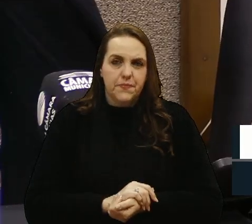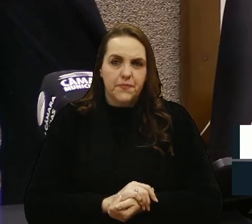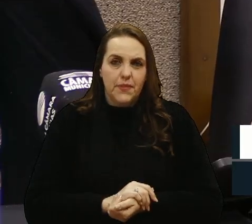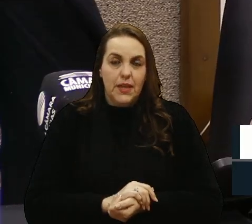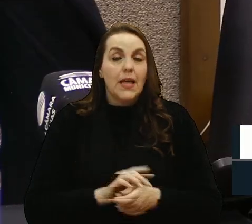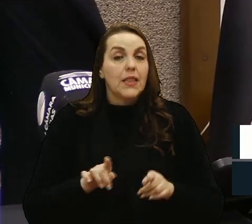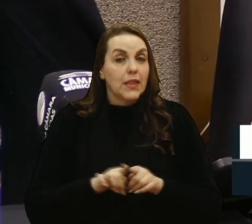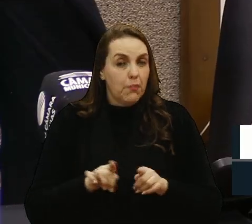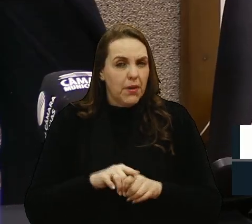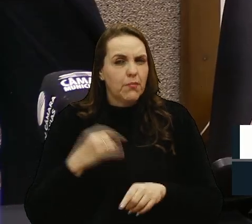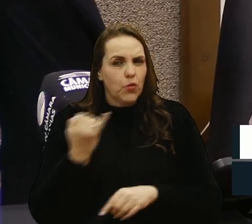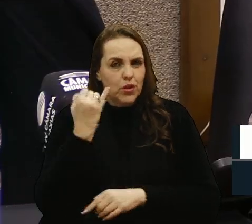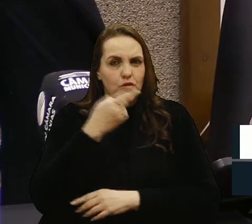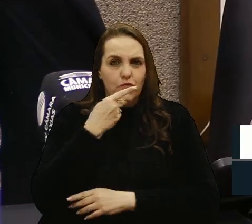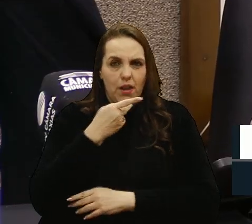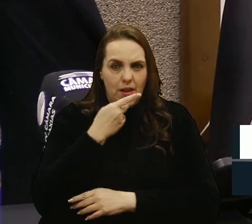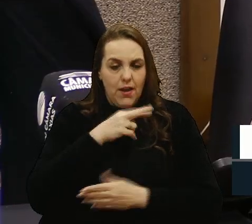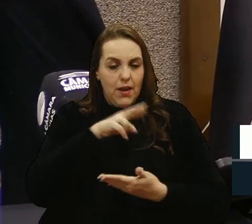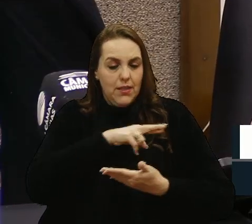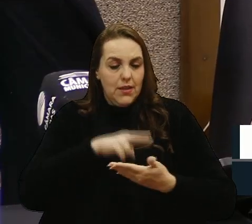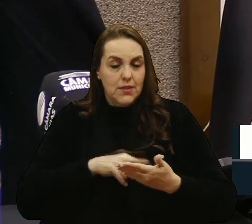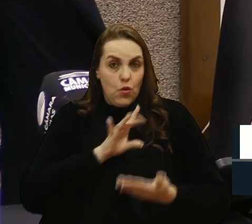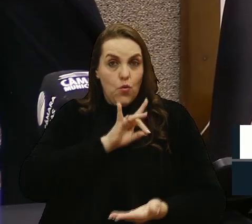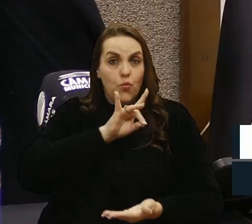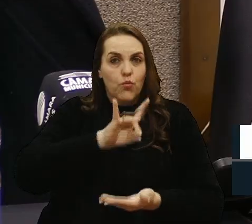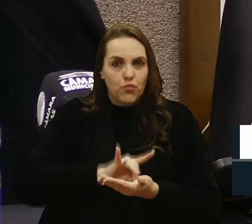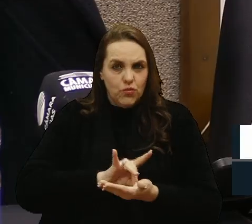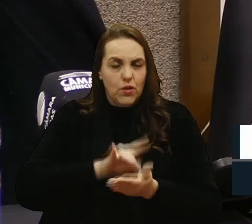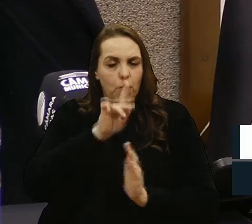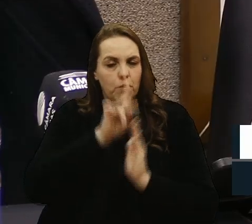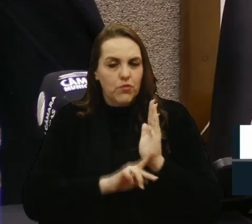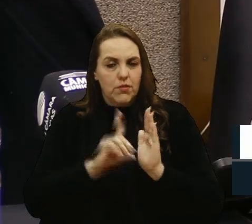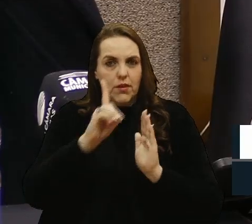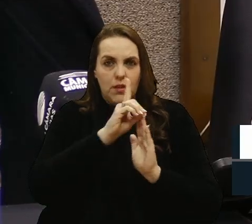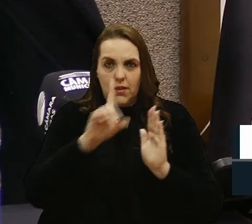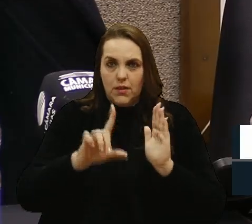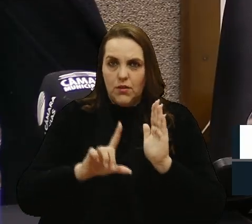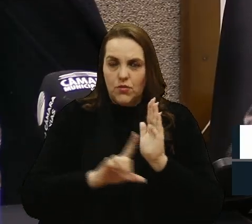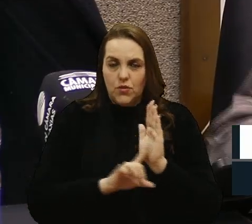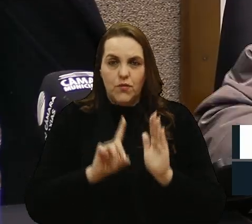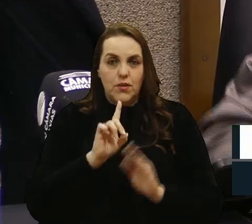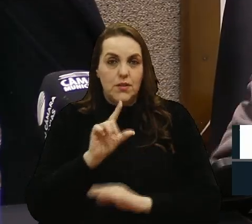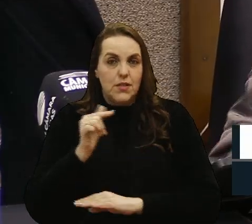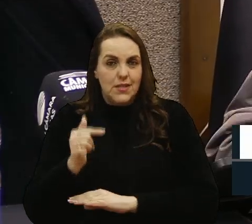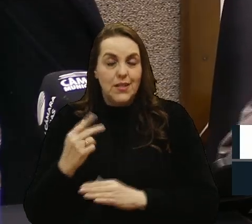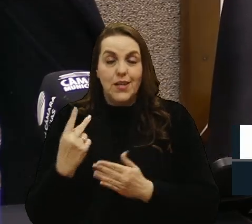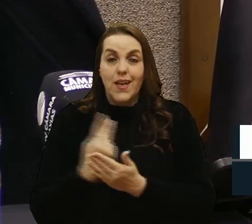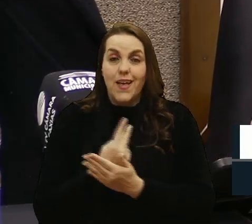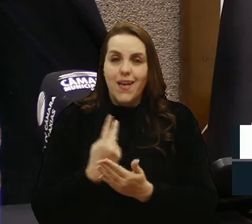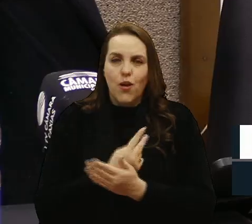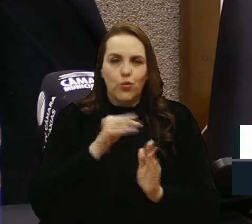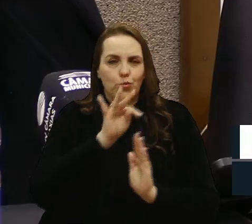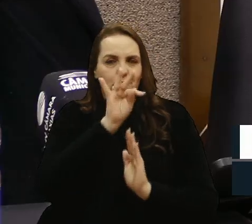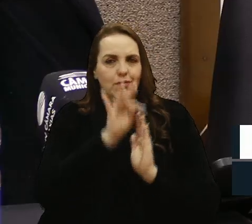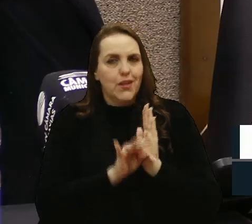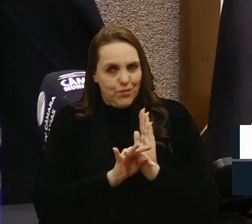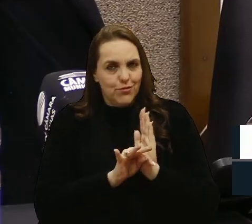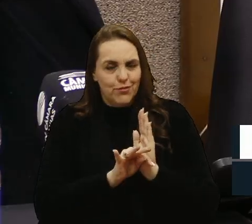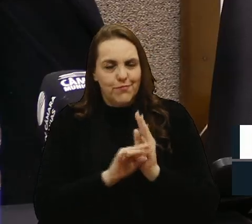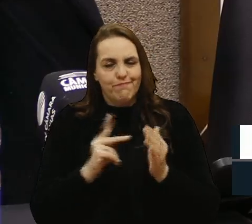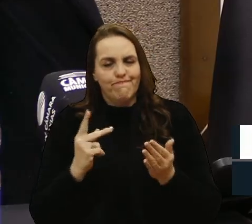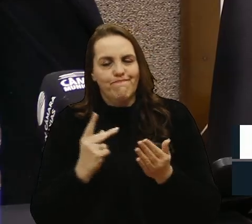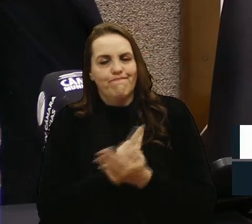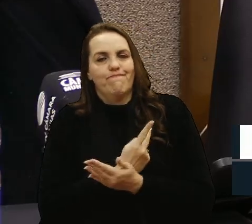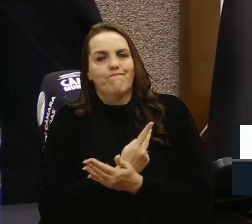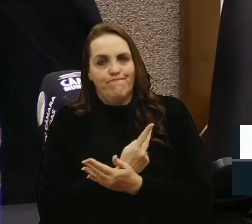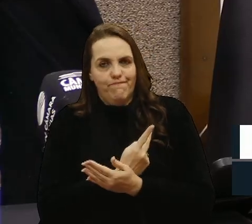registrar que a redação original do projeto de decreto legislativo 17 apresenta erro material em seu texto normativo, constando equivocadamente